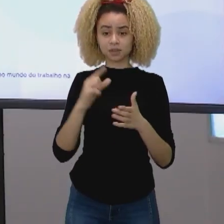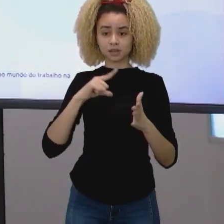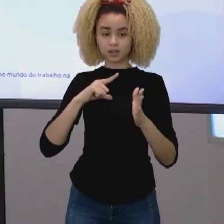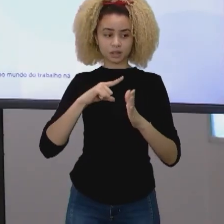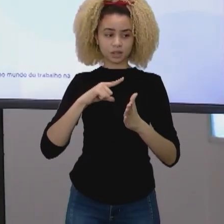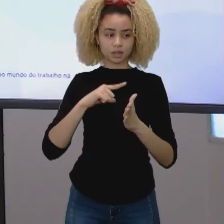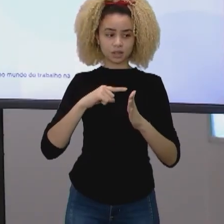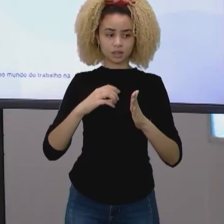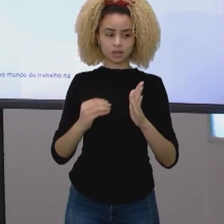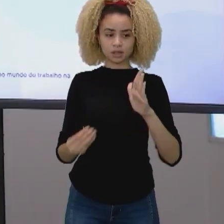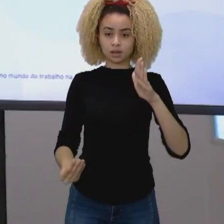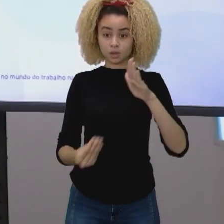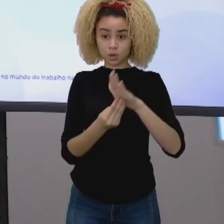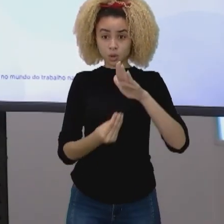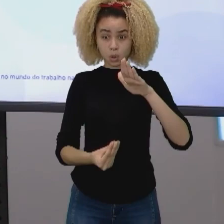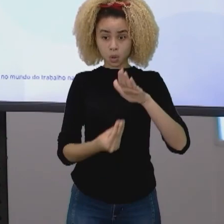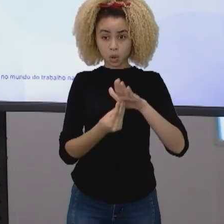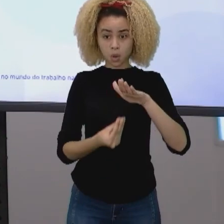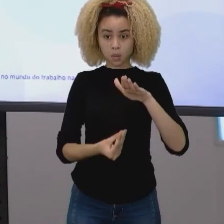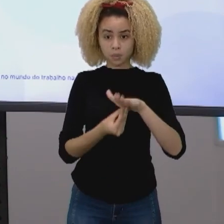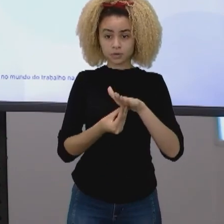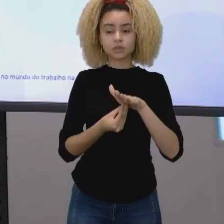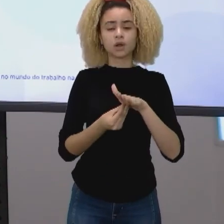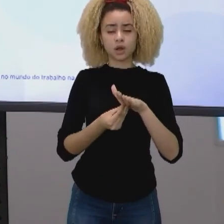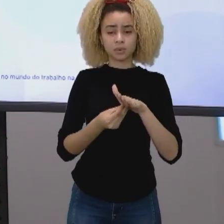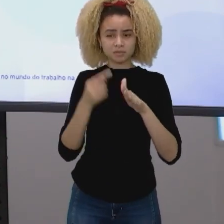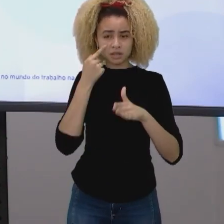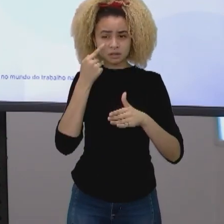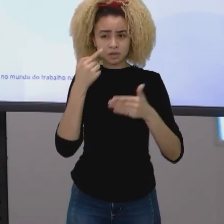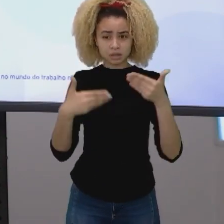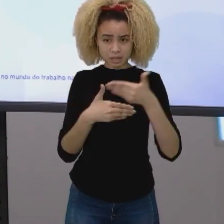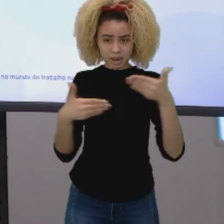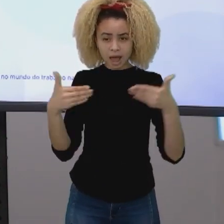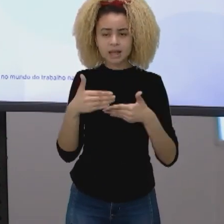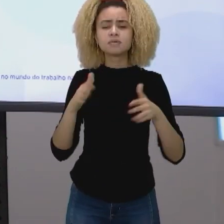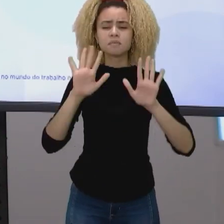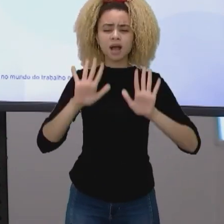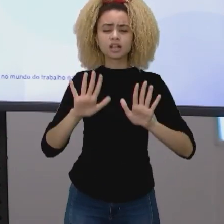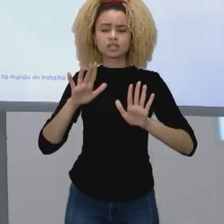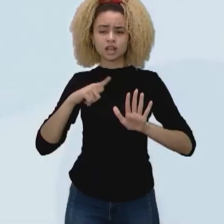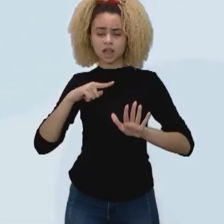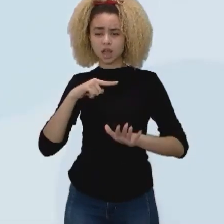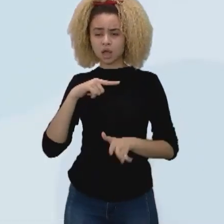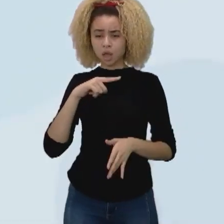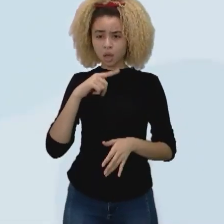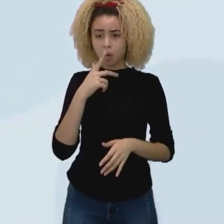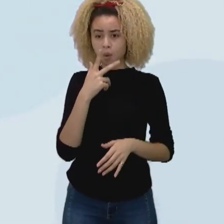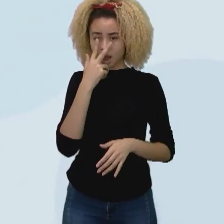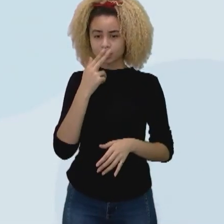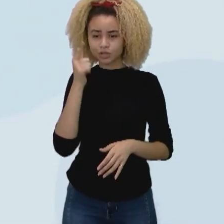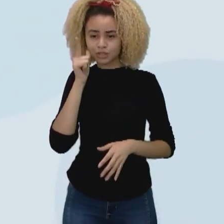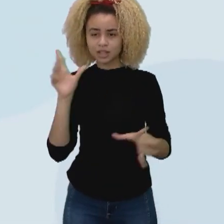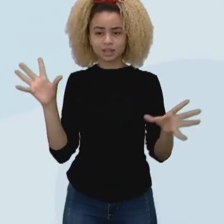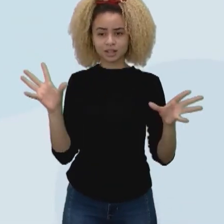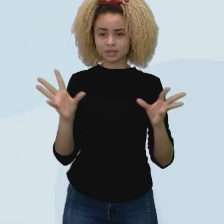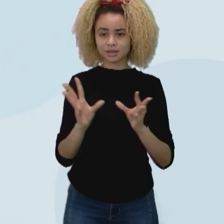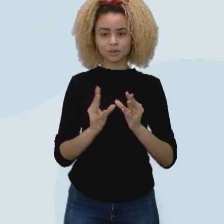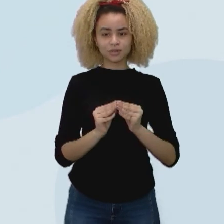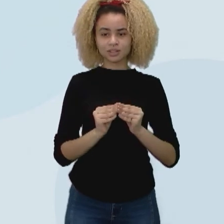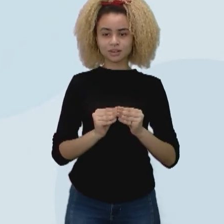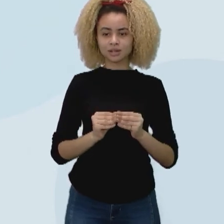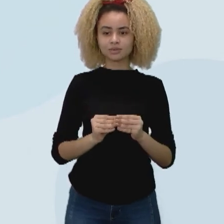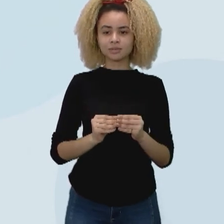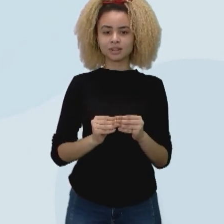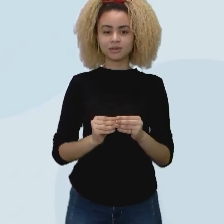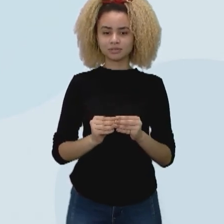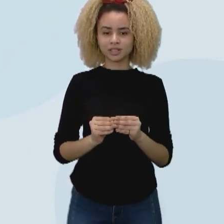slide para vocês darem uma olhadinha. Só que com isso eu acho que eu consegui resumir justamente todo esse processo, né?